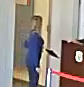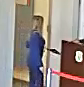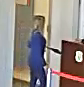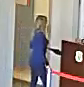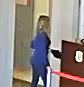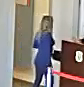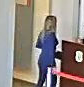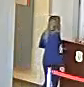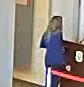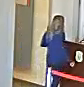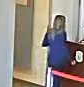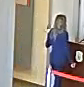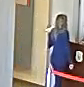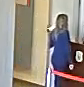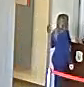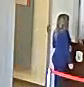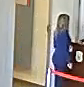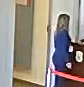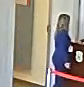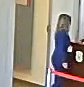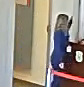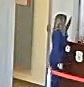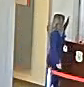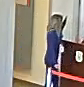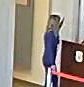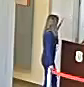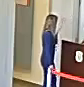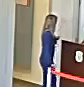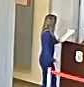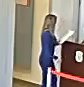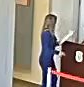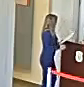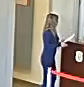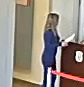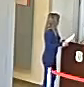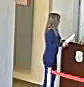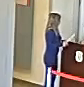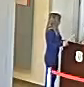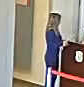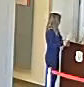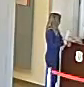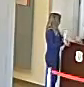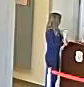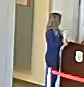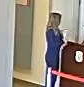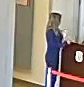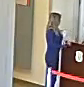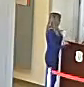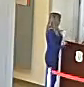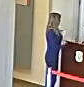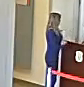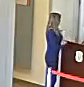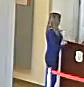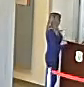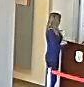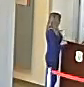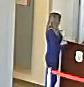plateia eu sou daqueles Car curiosos eu acho que nós temos que infiltrar em todos os meios eu que já pertenci ao